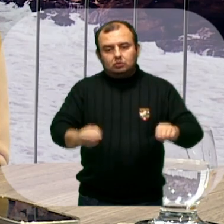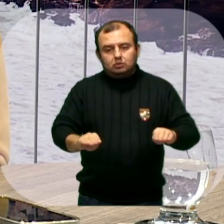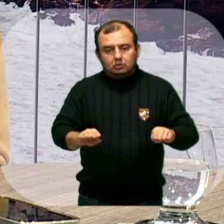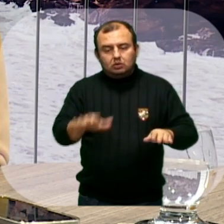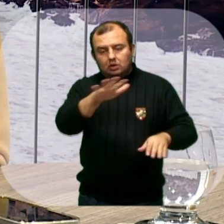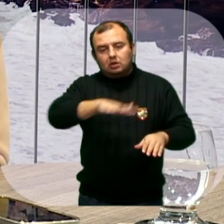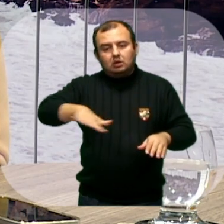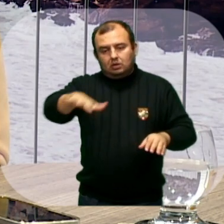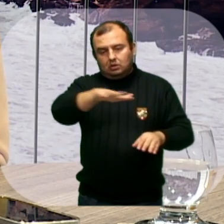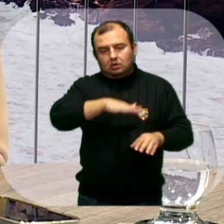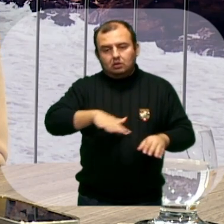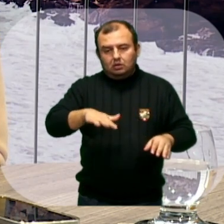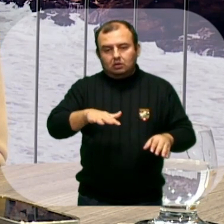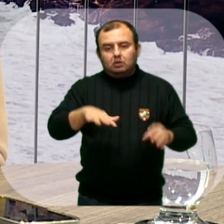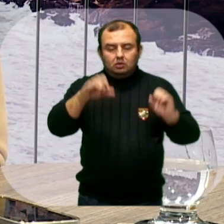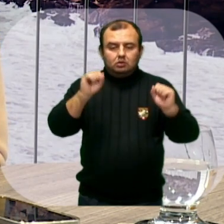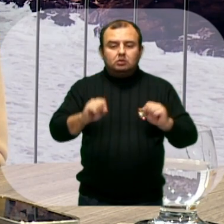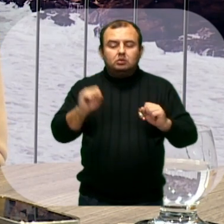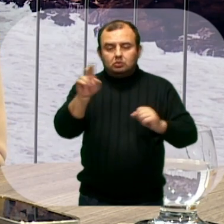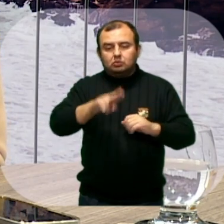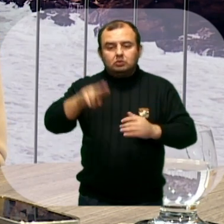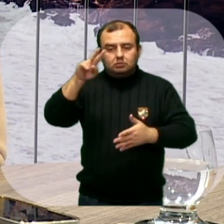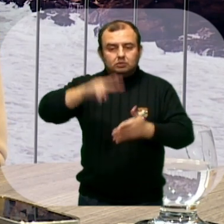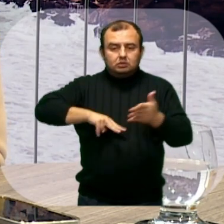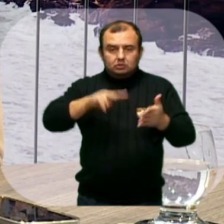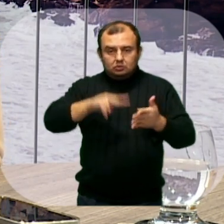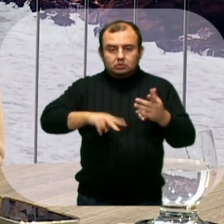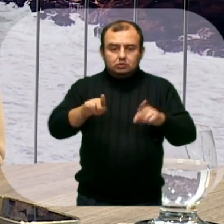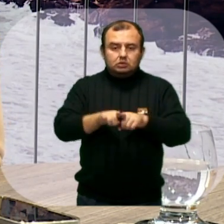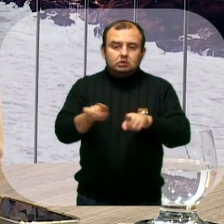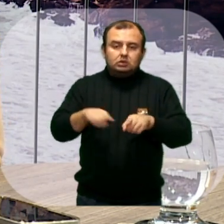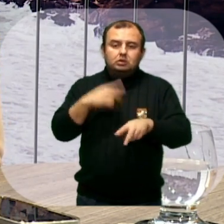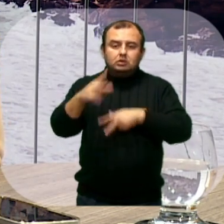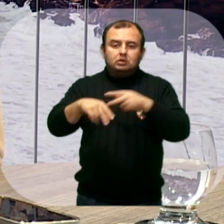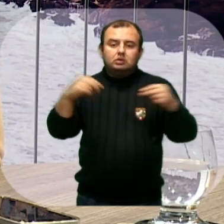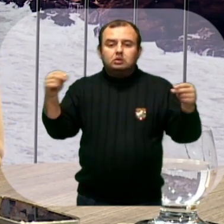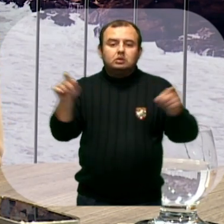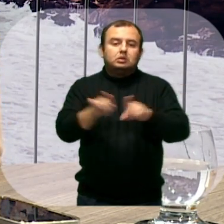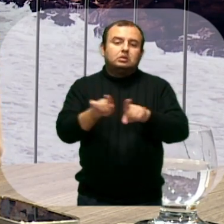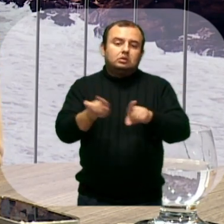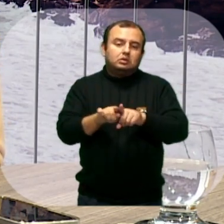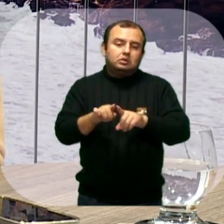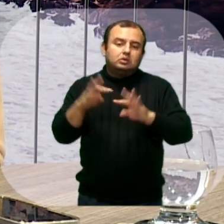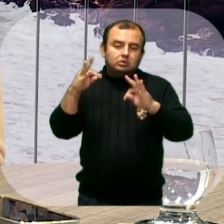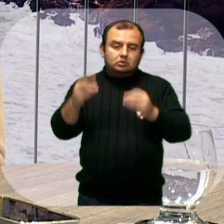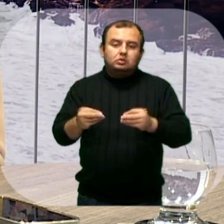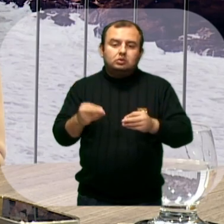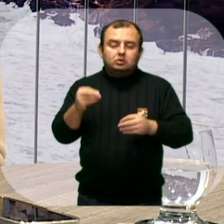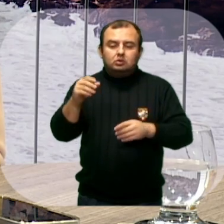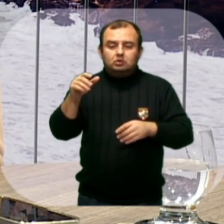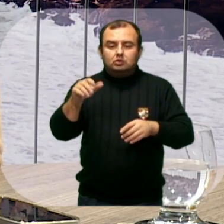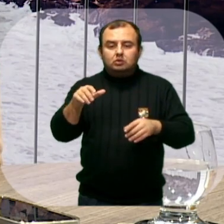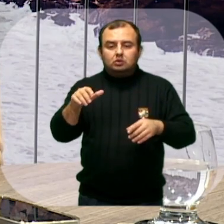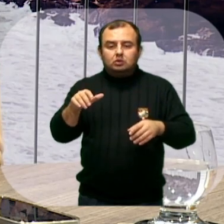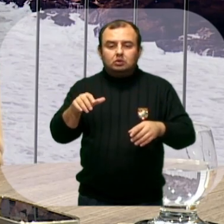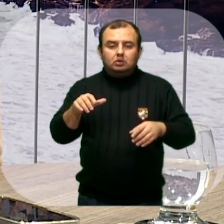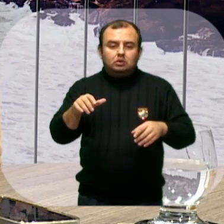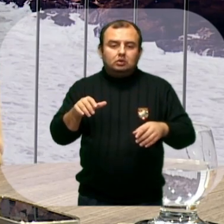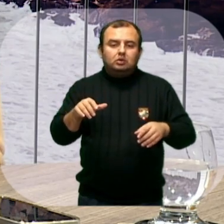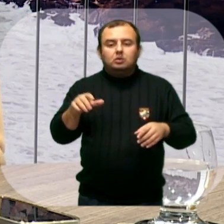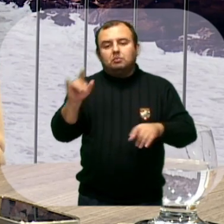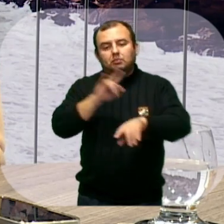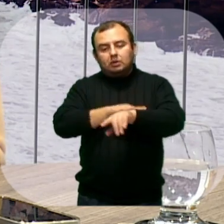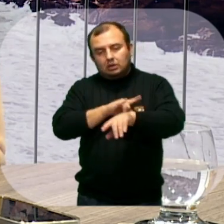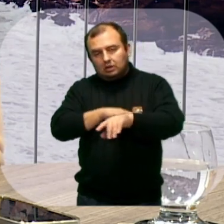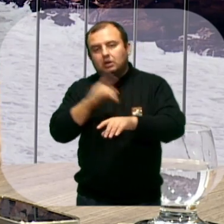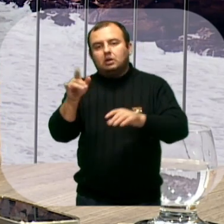a área que os cadeirantes poderiam usar para leitura e nos presentearam também, pessoal, com todas as placas táteis.